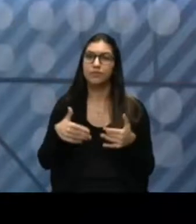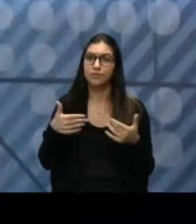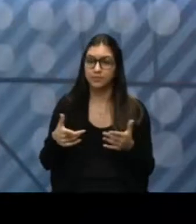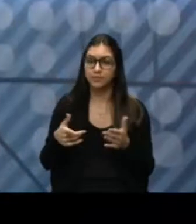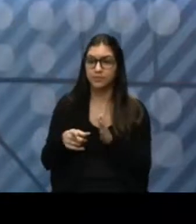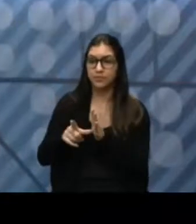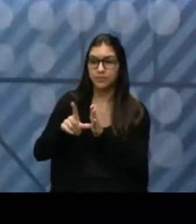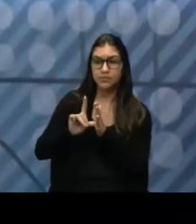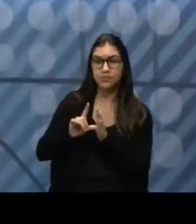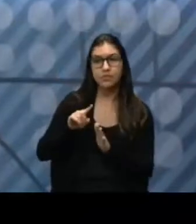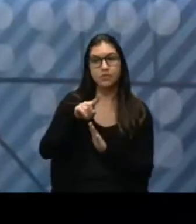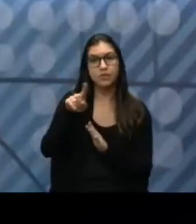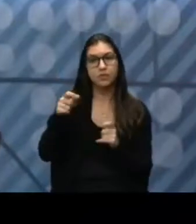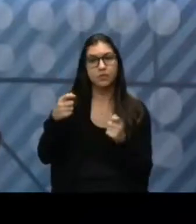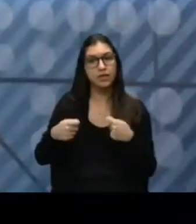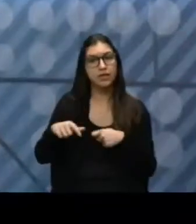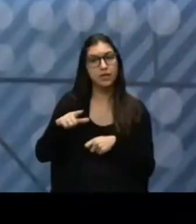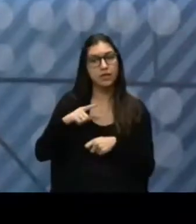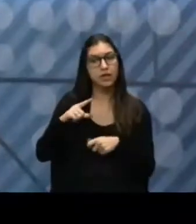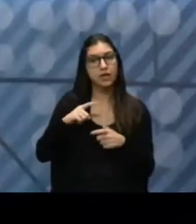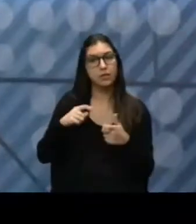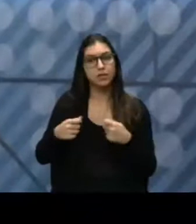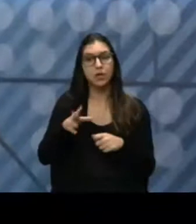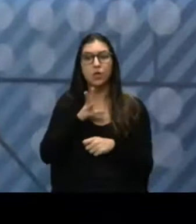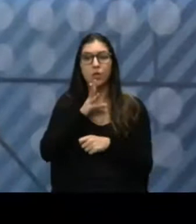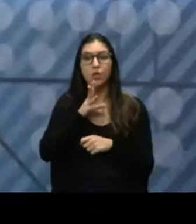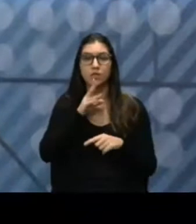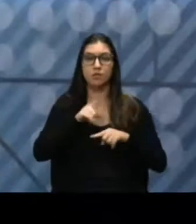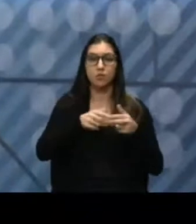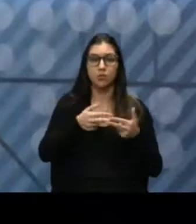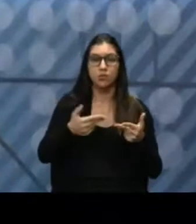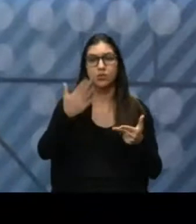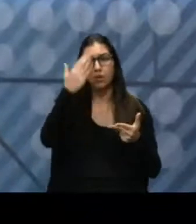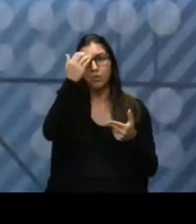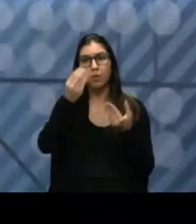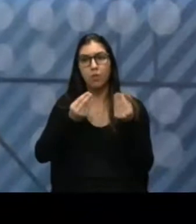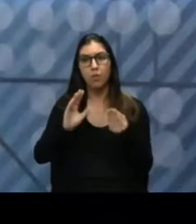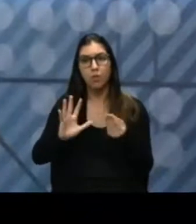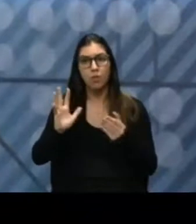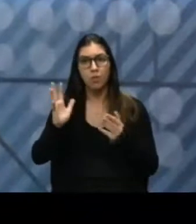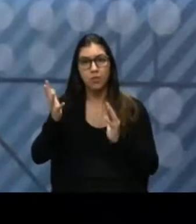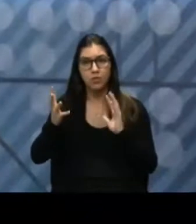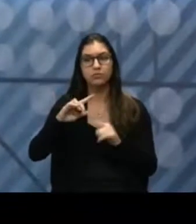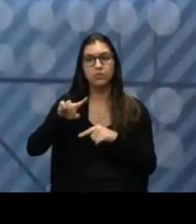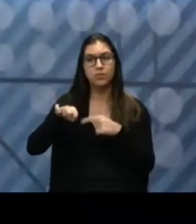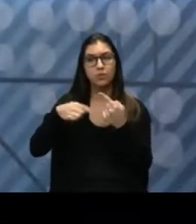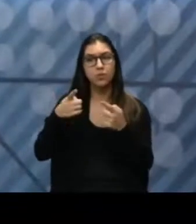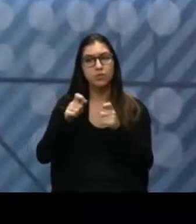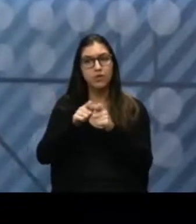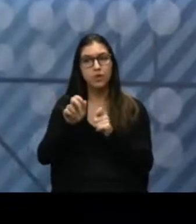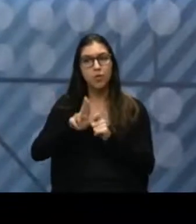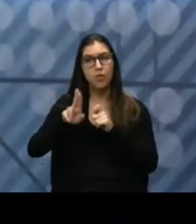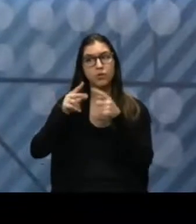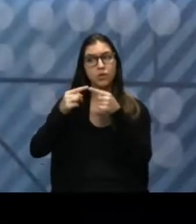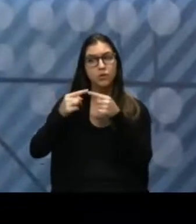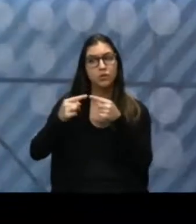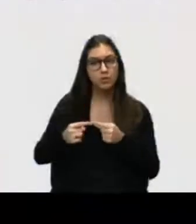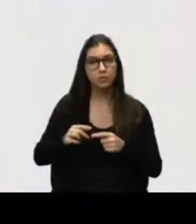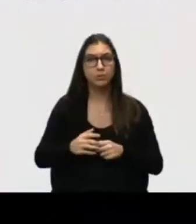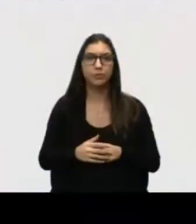Então, previamente, vocês terão que conhecer o equipamento, saber como ele funciona para que faça o uso adequado